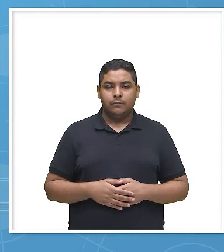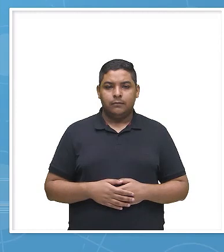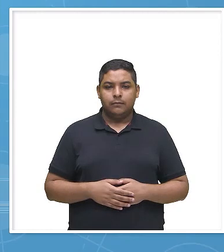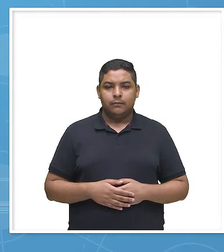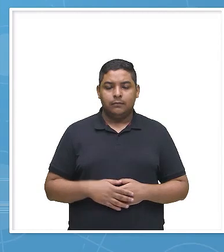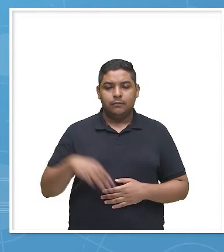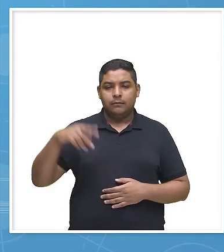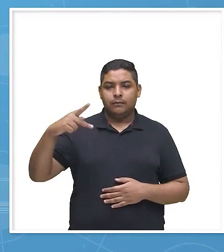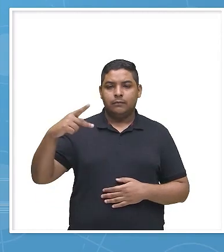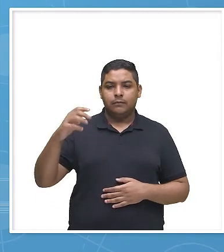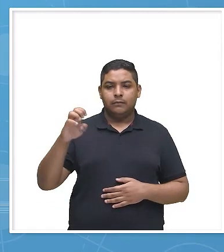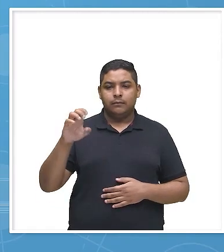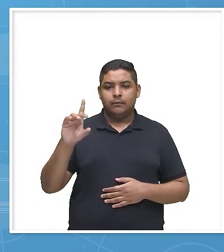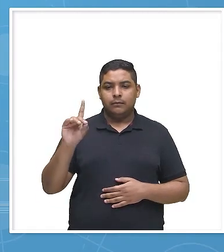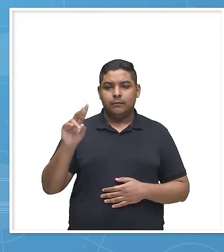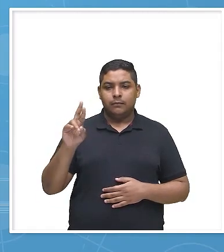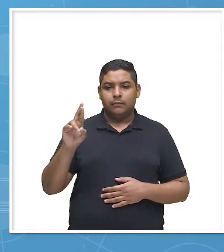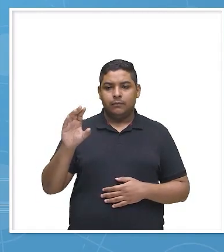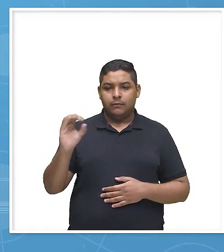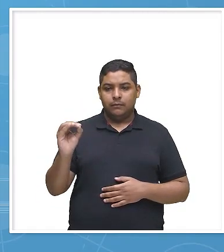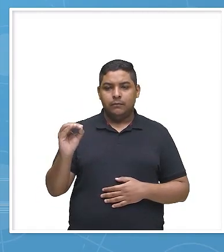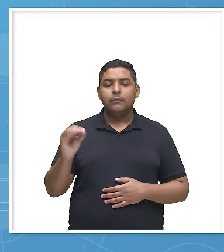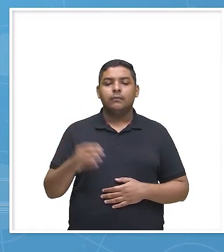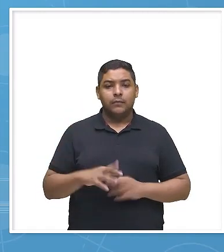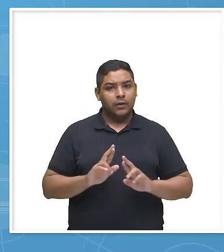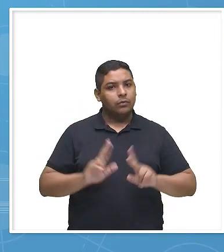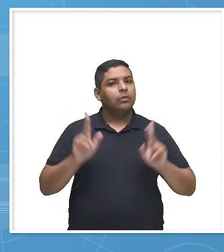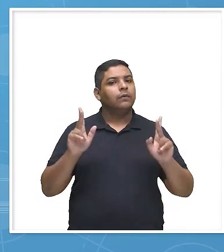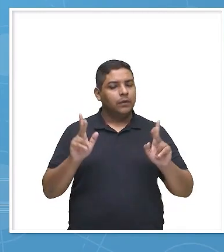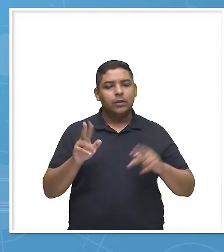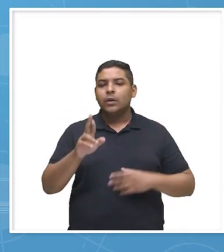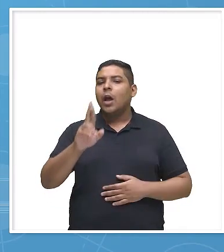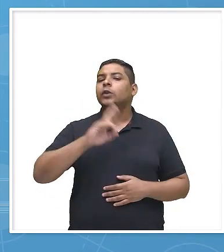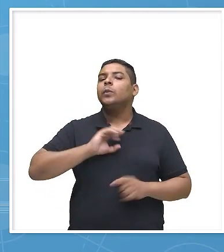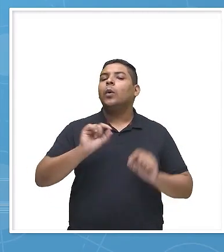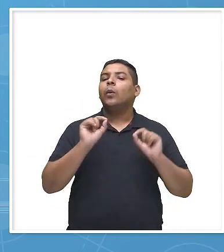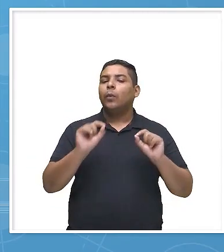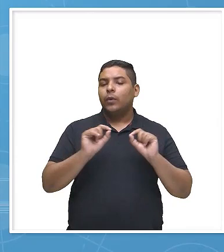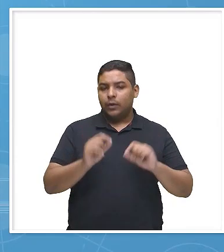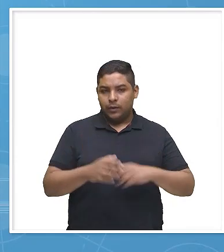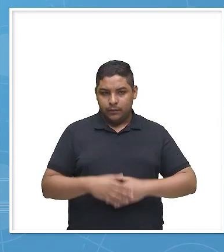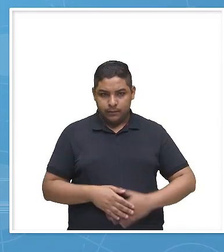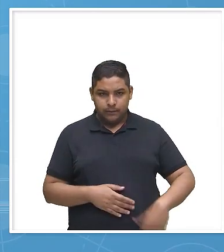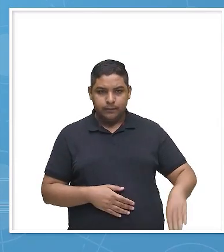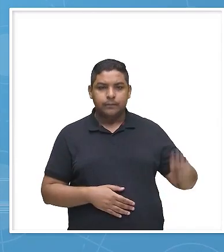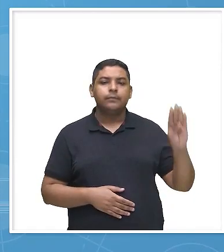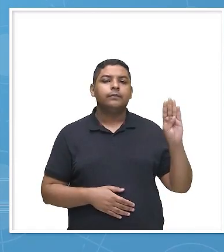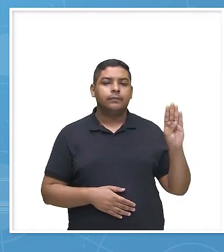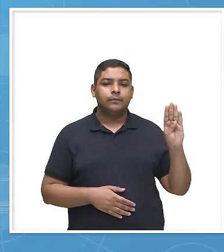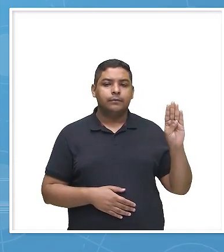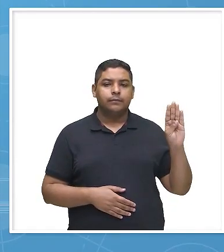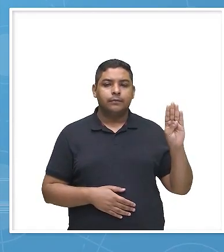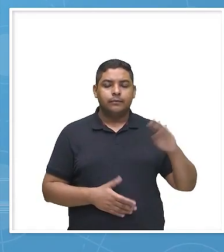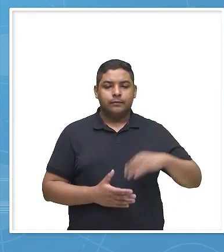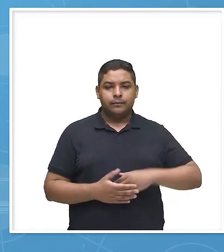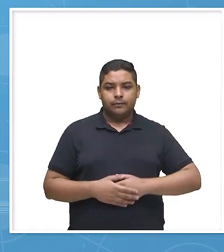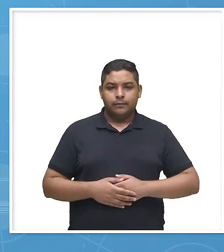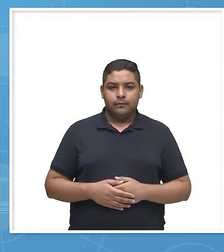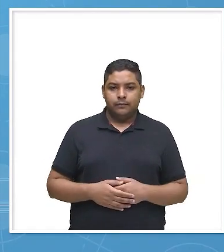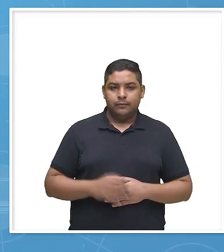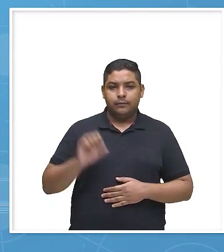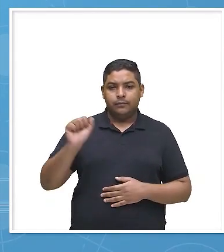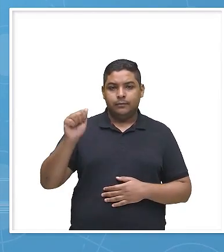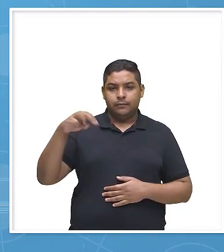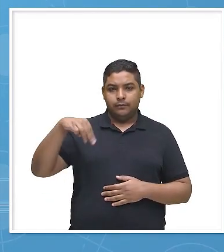O Pedro Henrique foi diferente das duas e respondeu que a resposta correta é a letra B. A